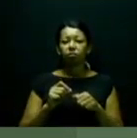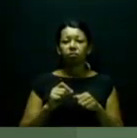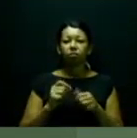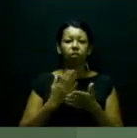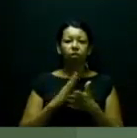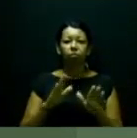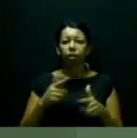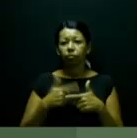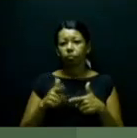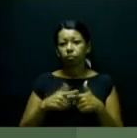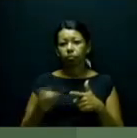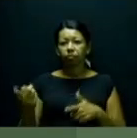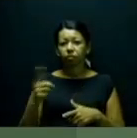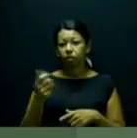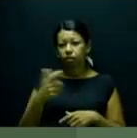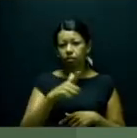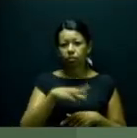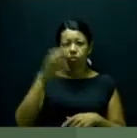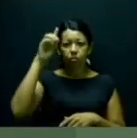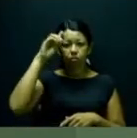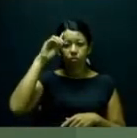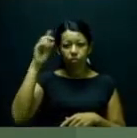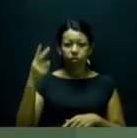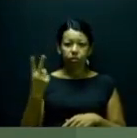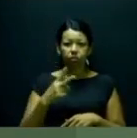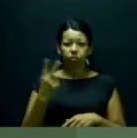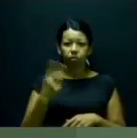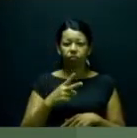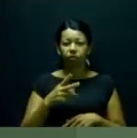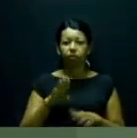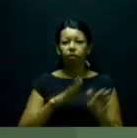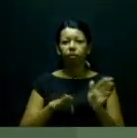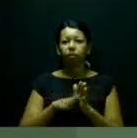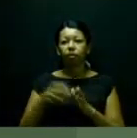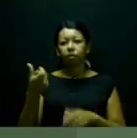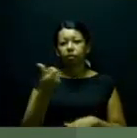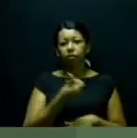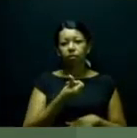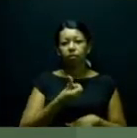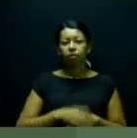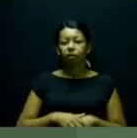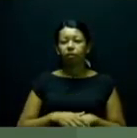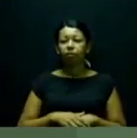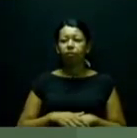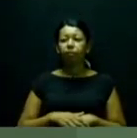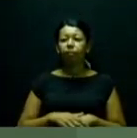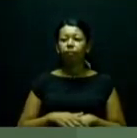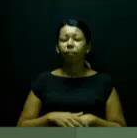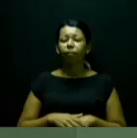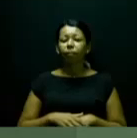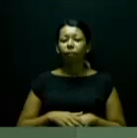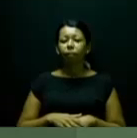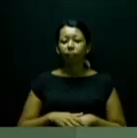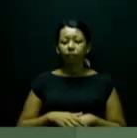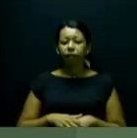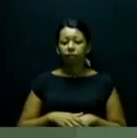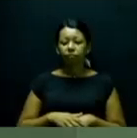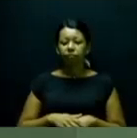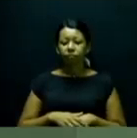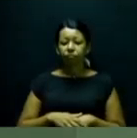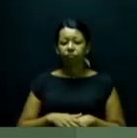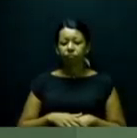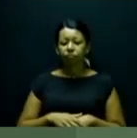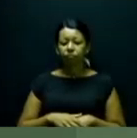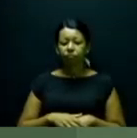relatar, para fazer a reclamação de segunda a sexta, né? Na segunda-feira. Mas,